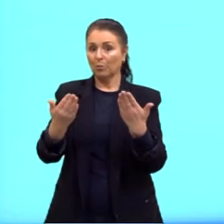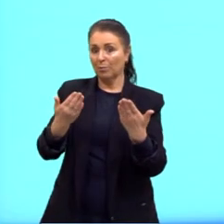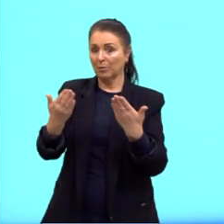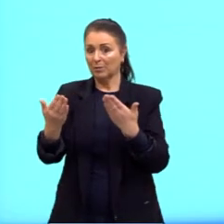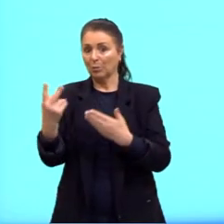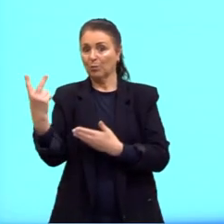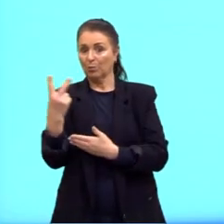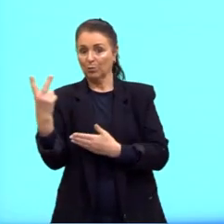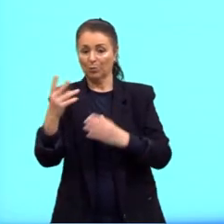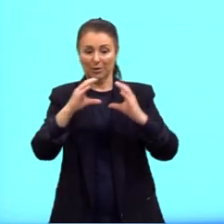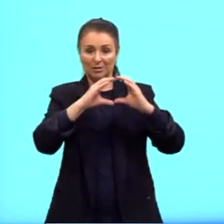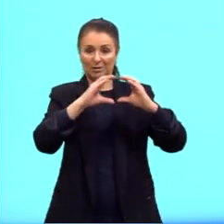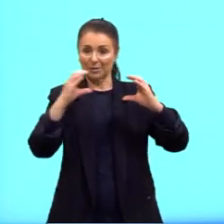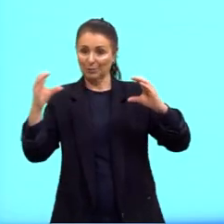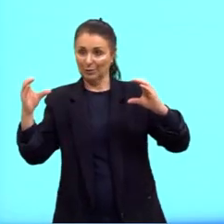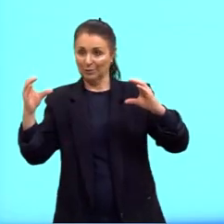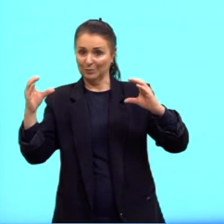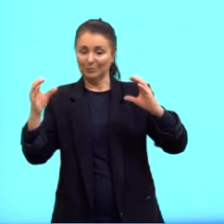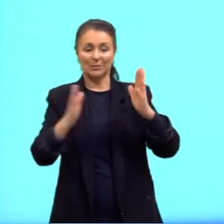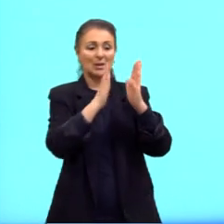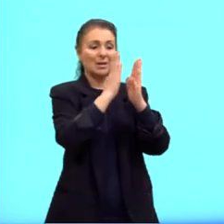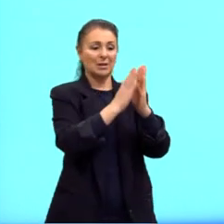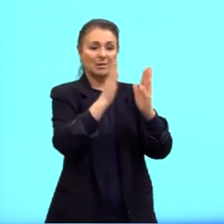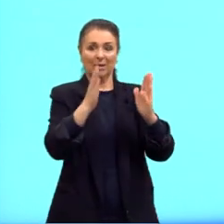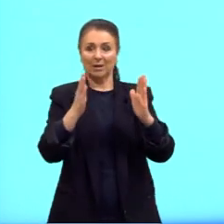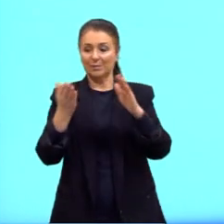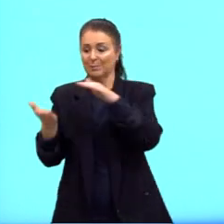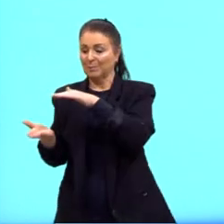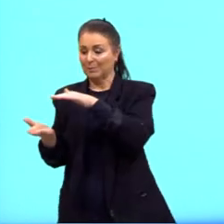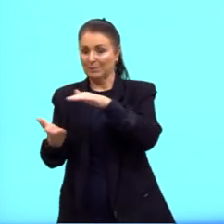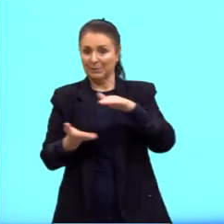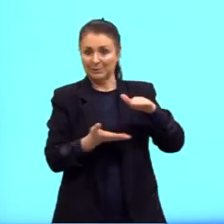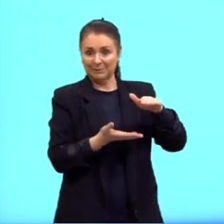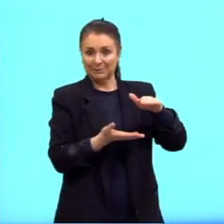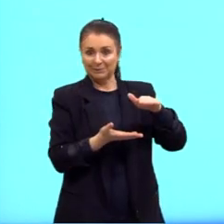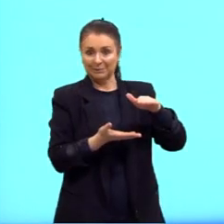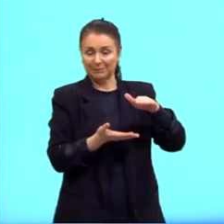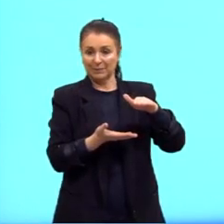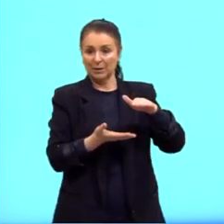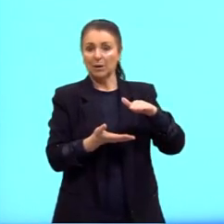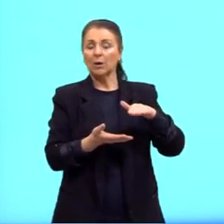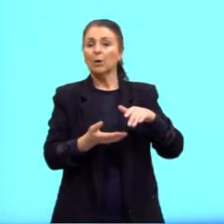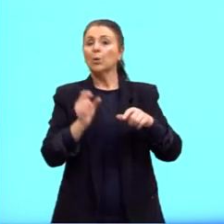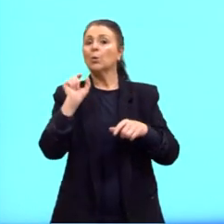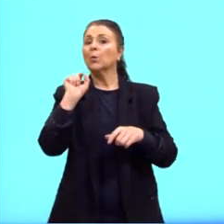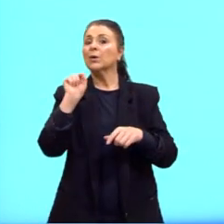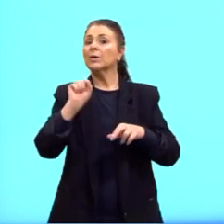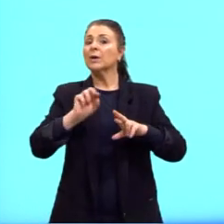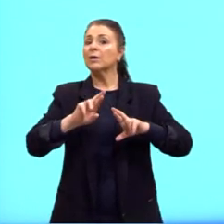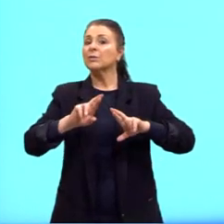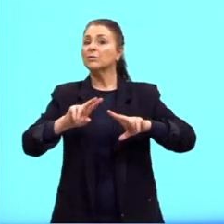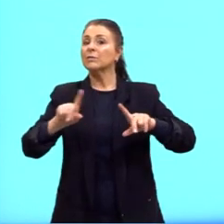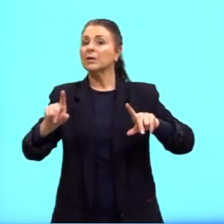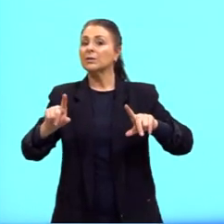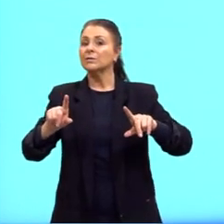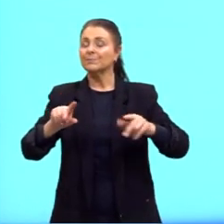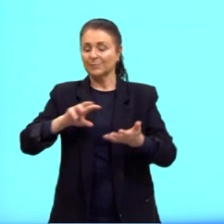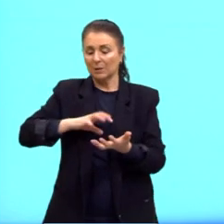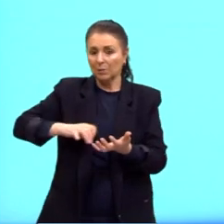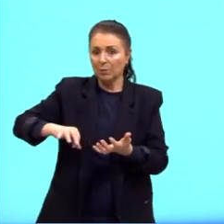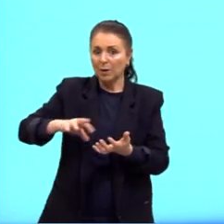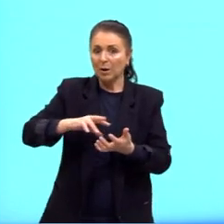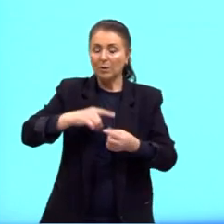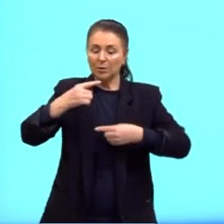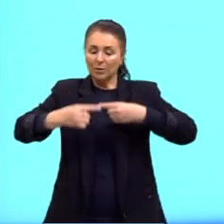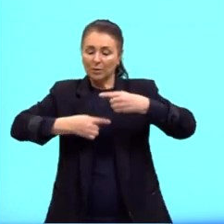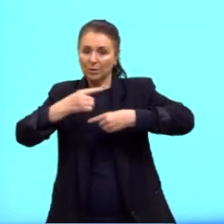né entre os dois circuitos que a gente viu insere em um paralela né a maior diferença que a gente tem aqui quando a gente calcula a